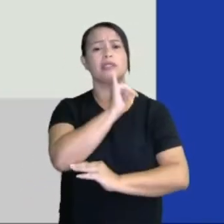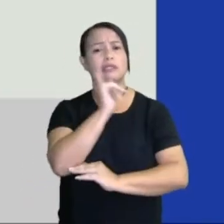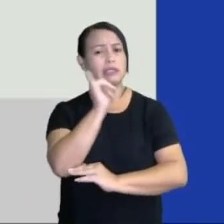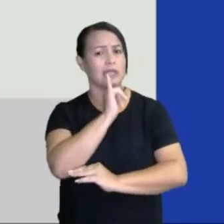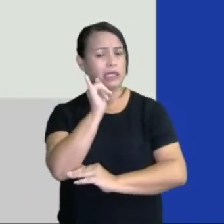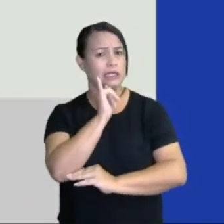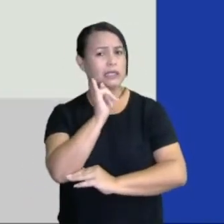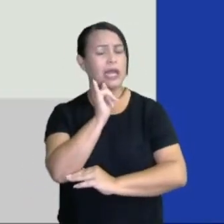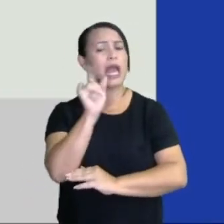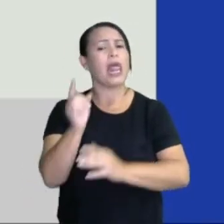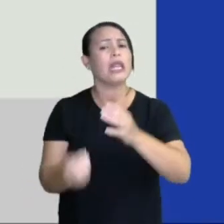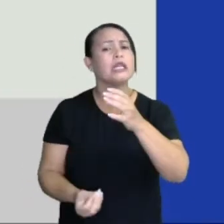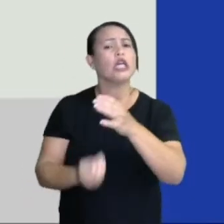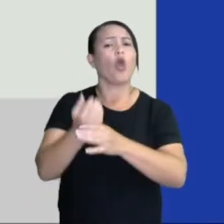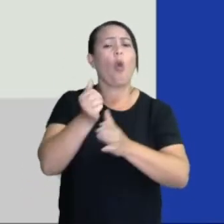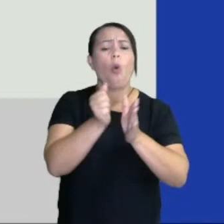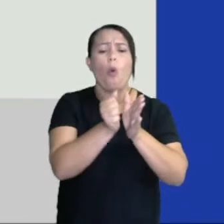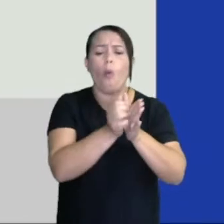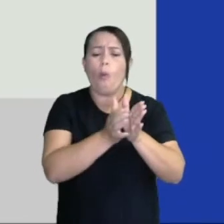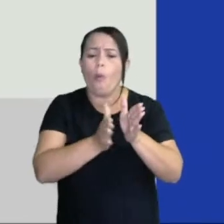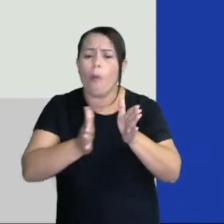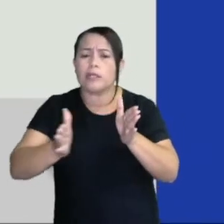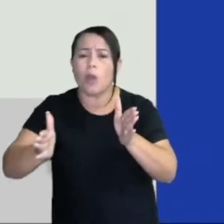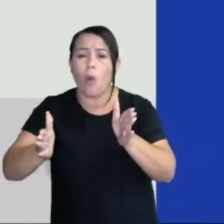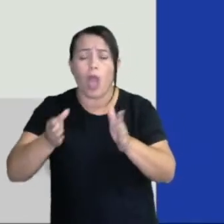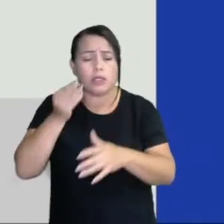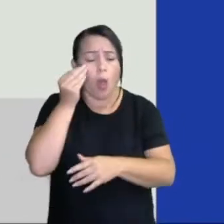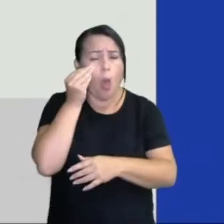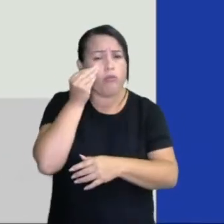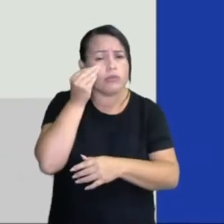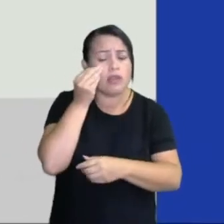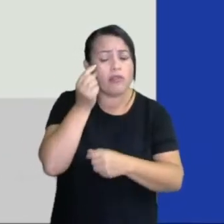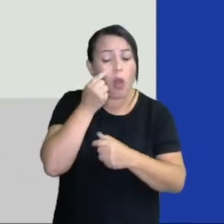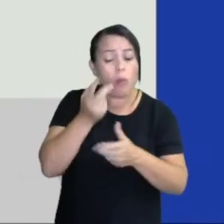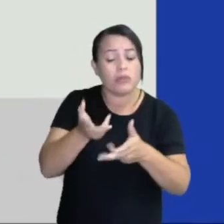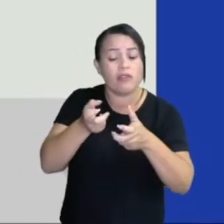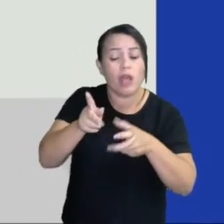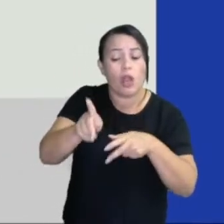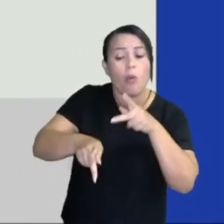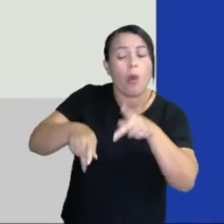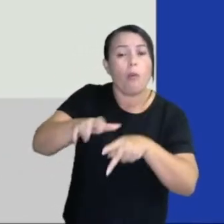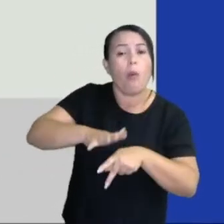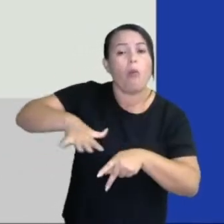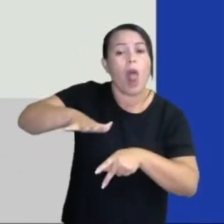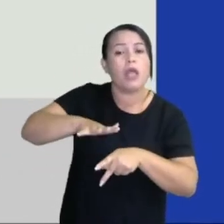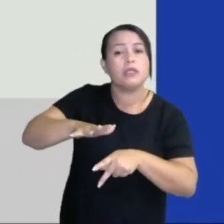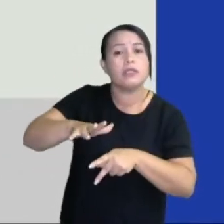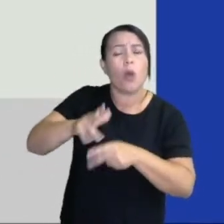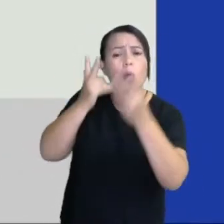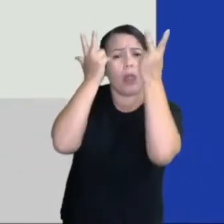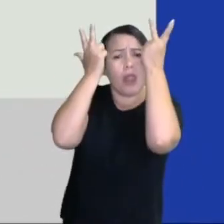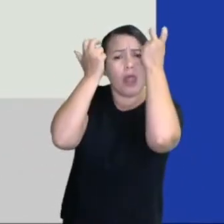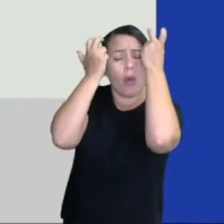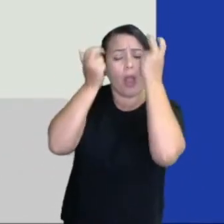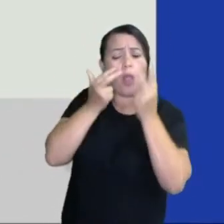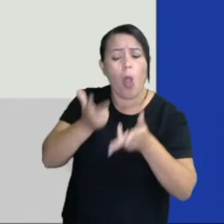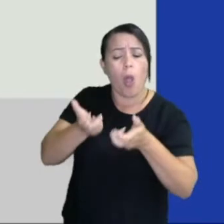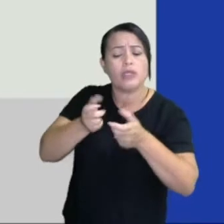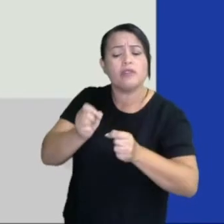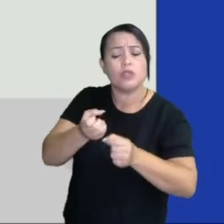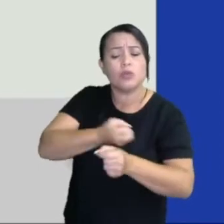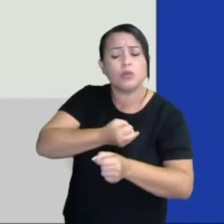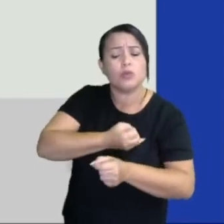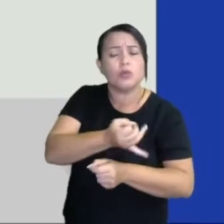XVI, que criou uma sequência com base na observação do crescimento de uma população de coelhos. Os números dessa